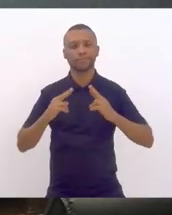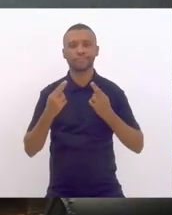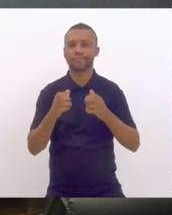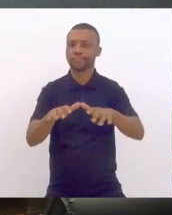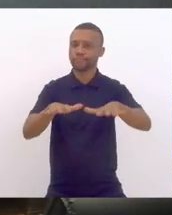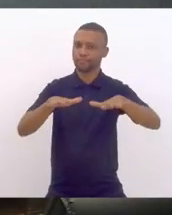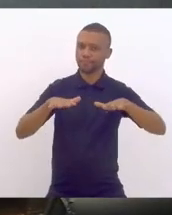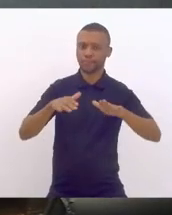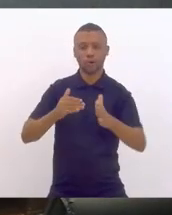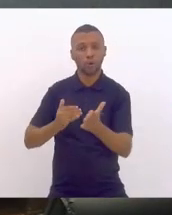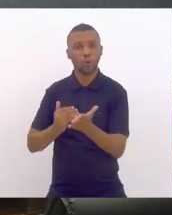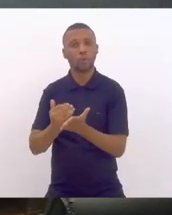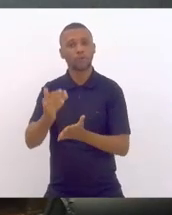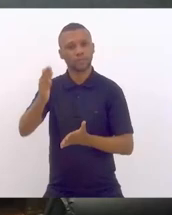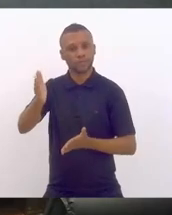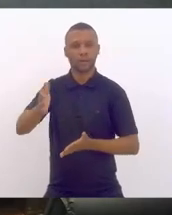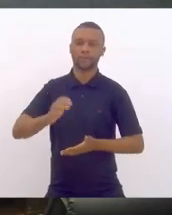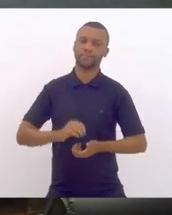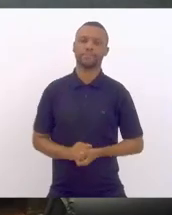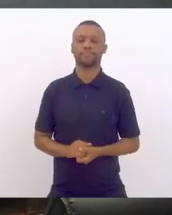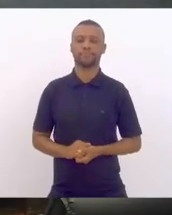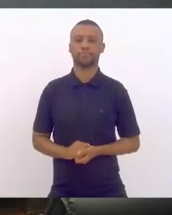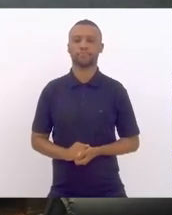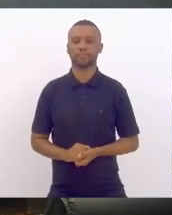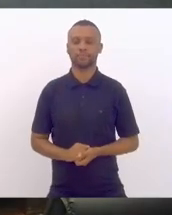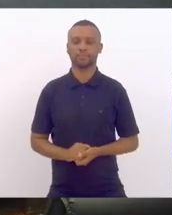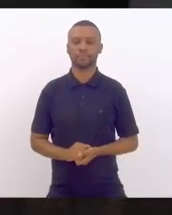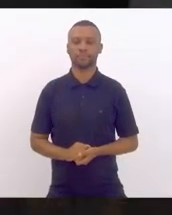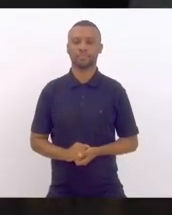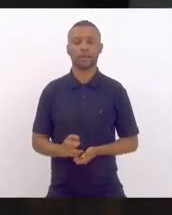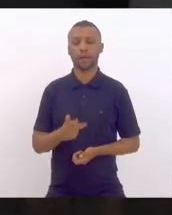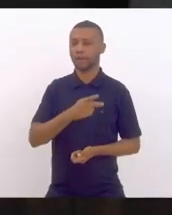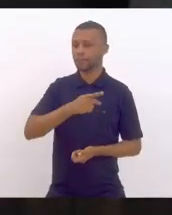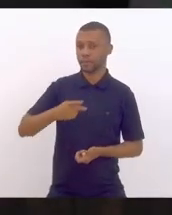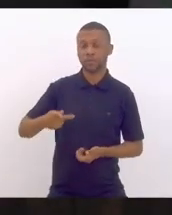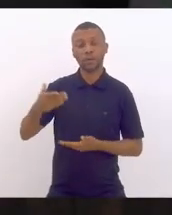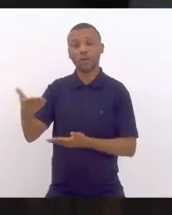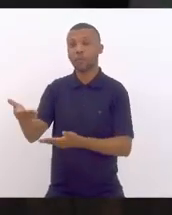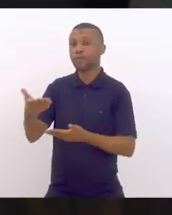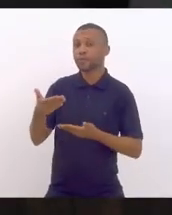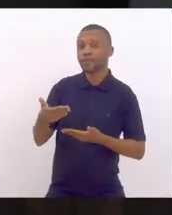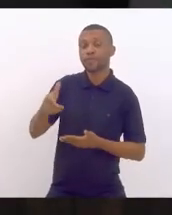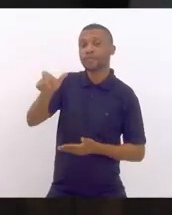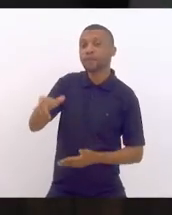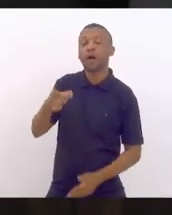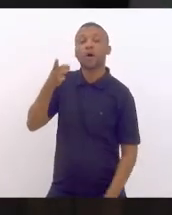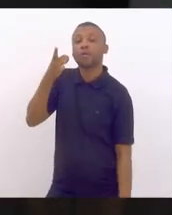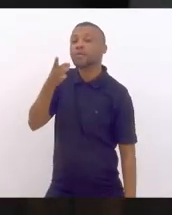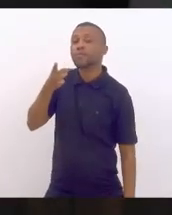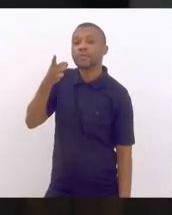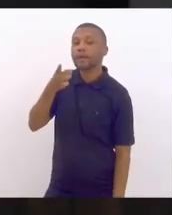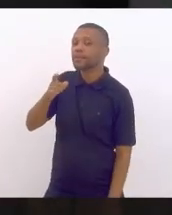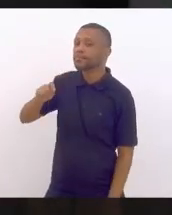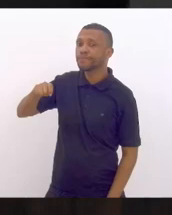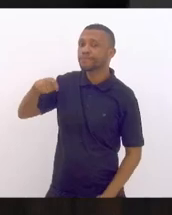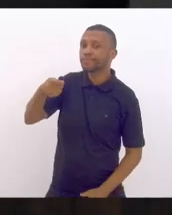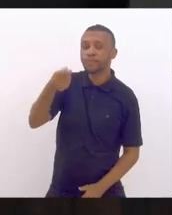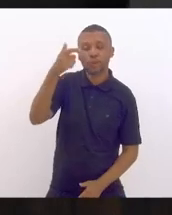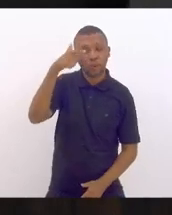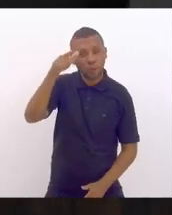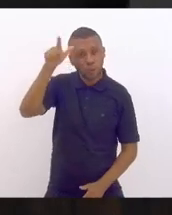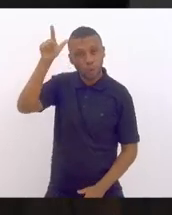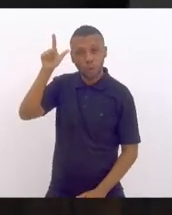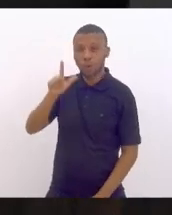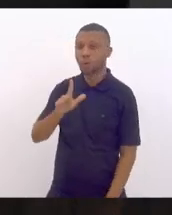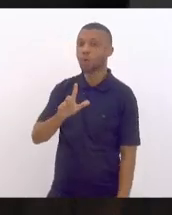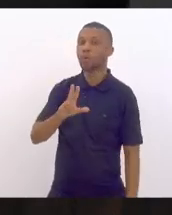está aberta a sessão a presidência é convido senhor Deputado Luiz